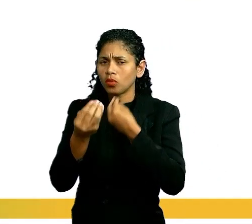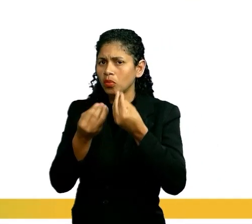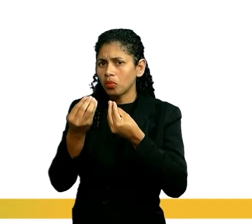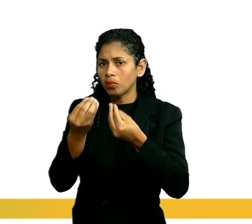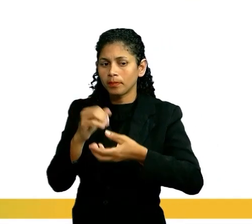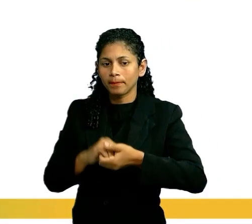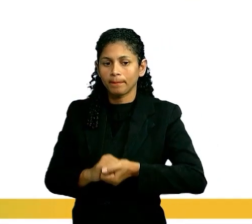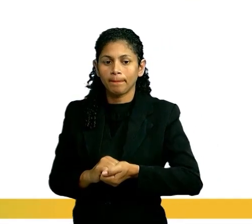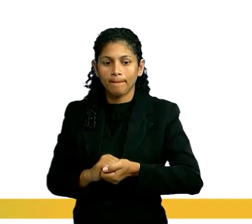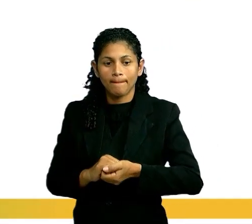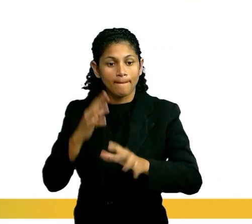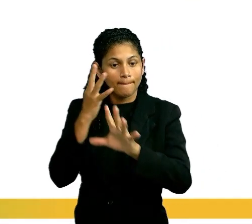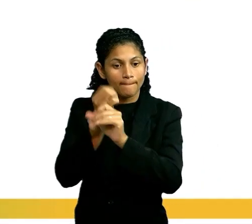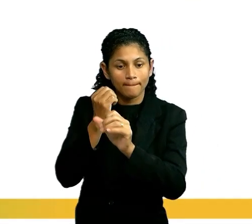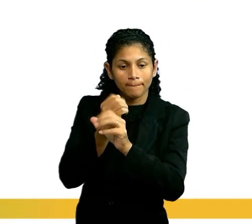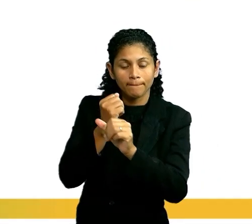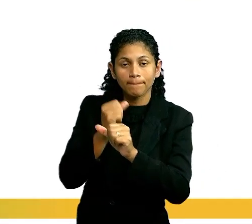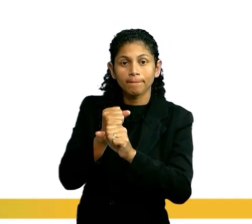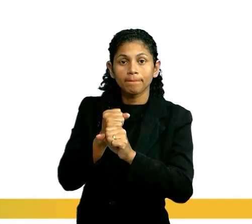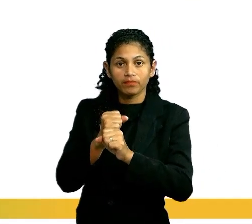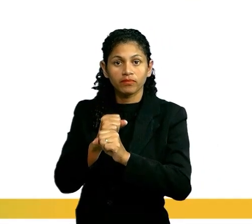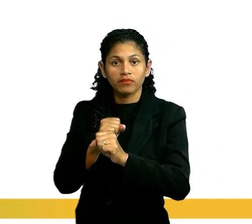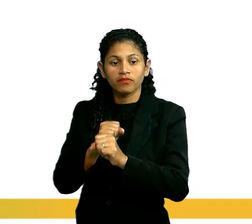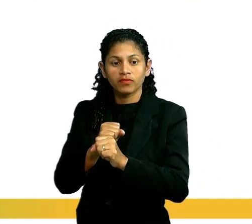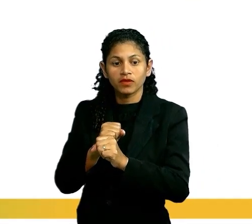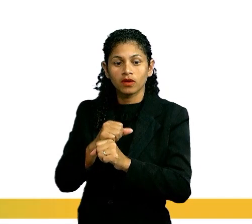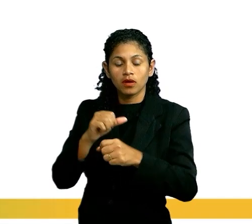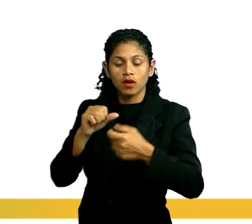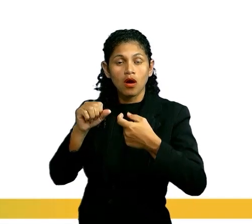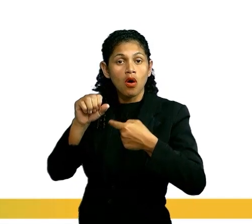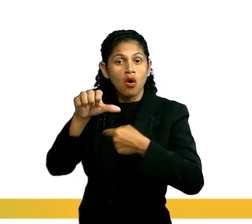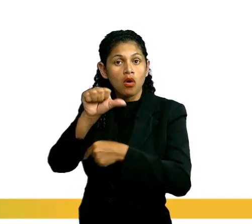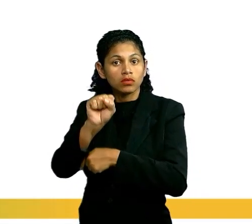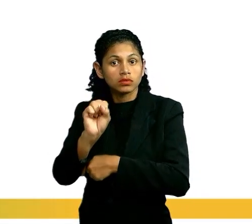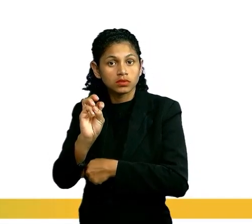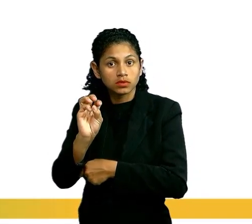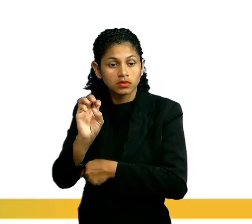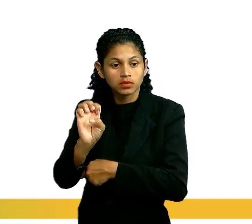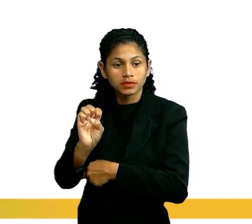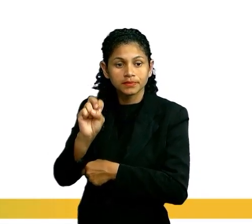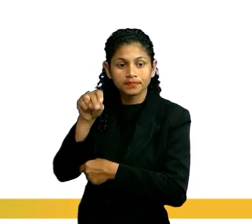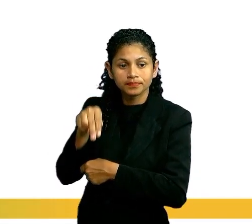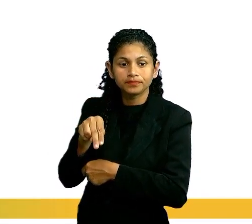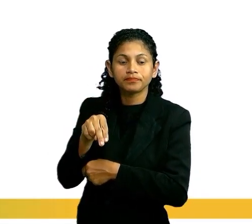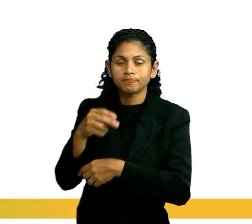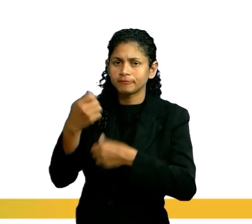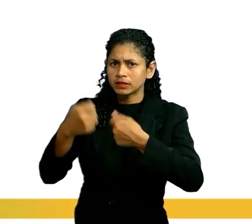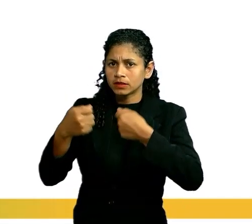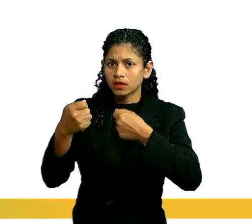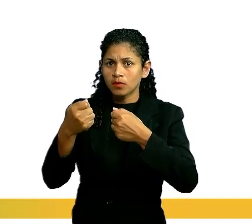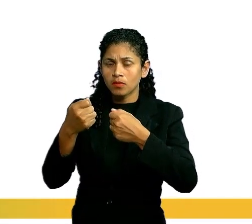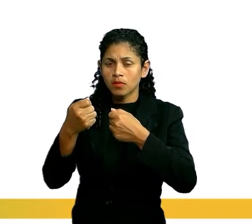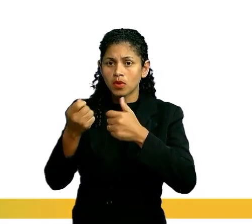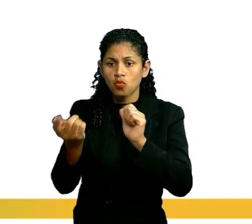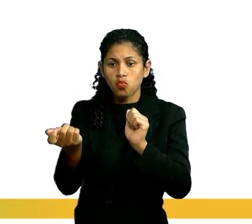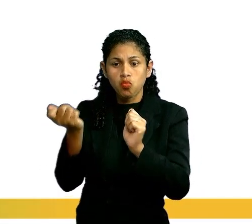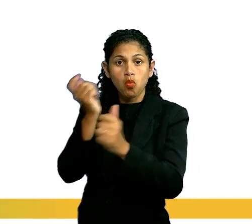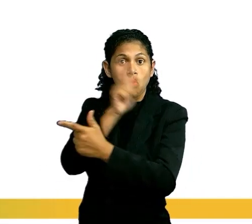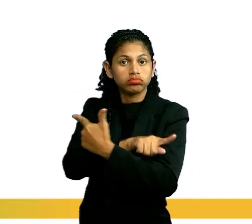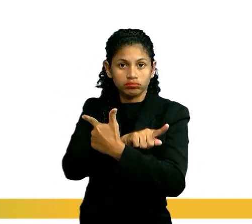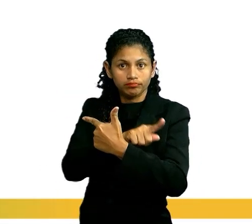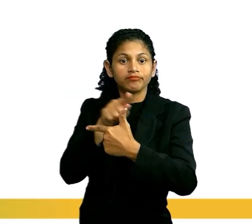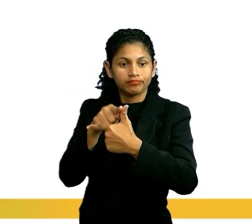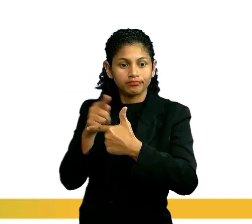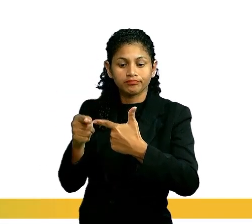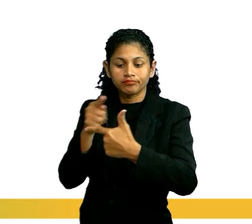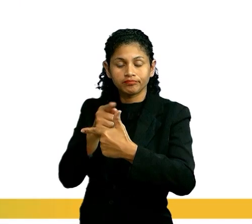Se eu vou calcular o seno de alfa, eu tenho que saber qual é o cateto oposto a ele. Está na frente dele, ó. E